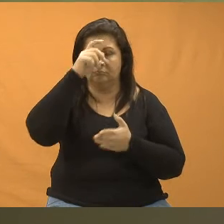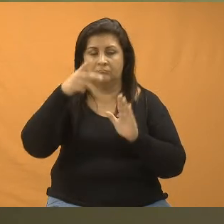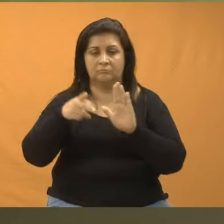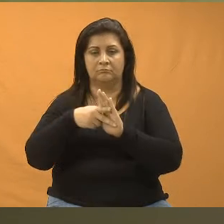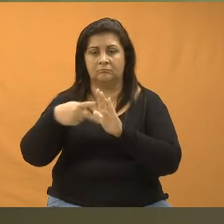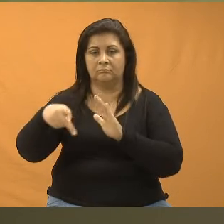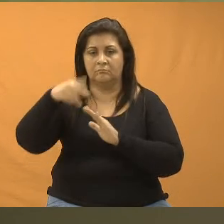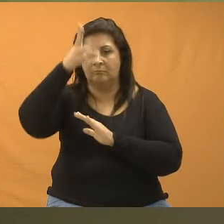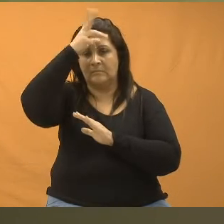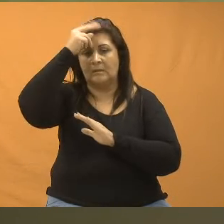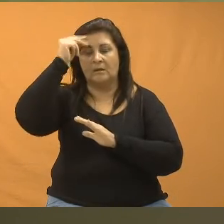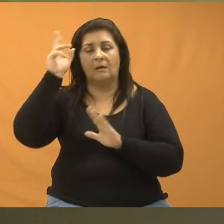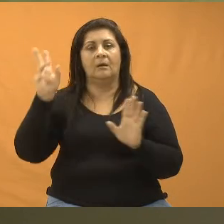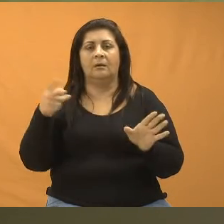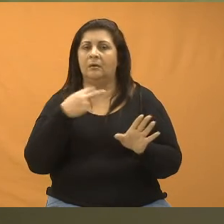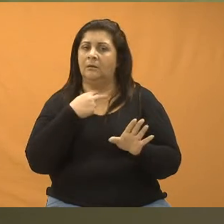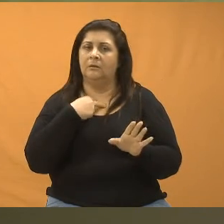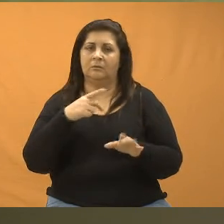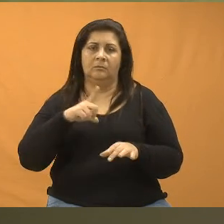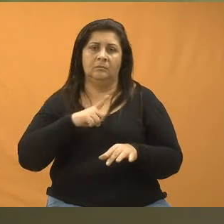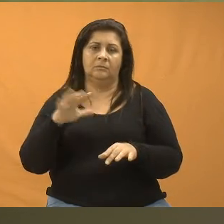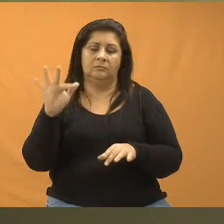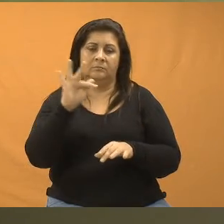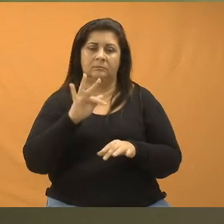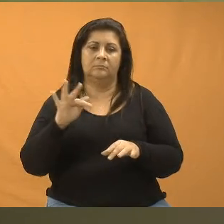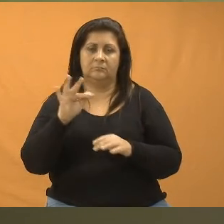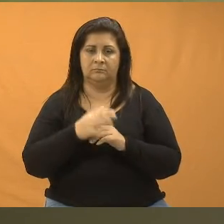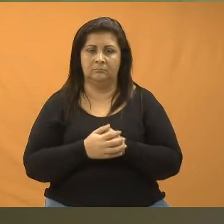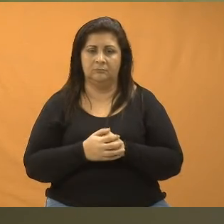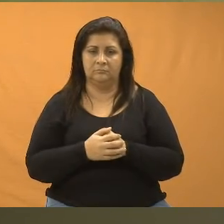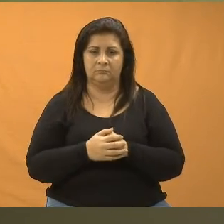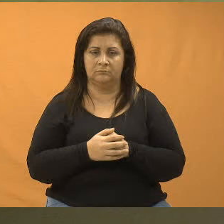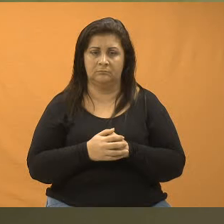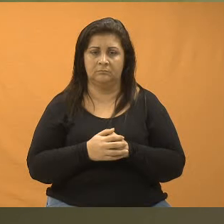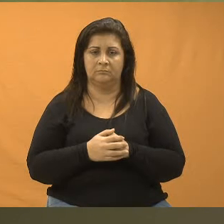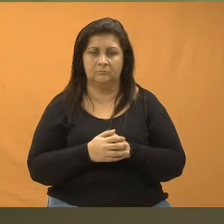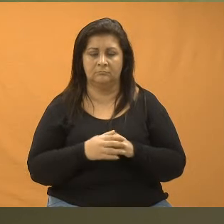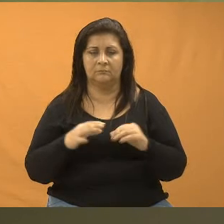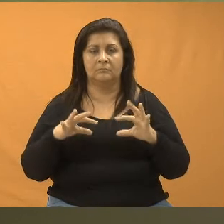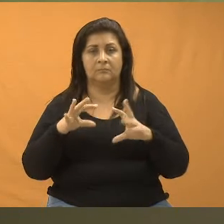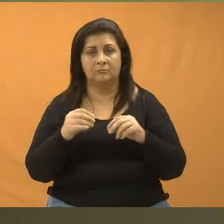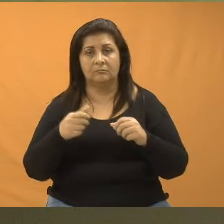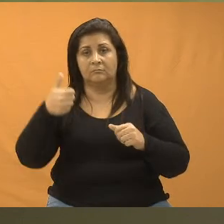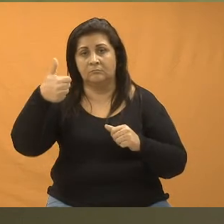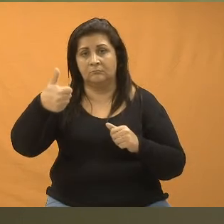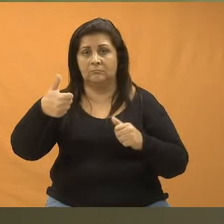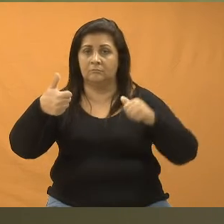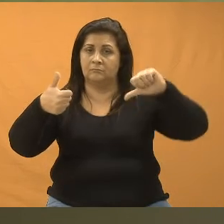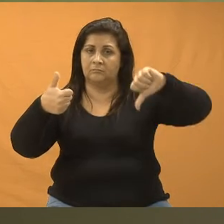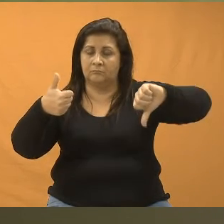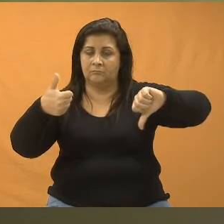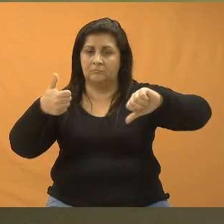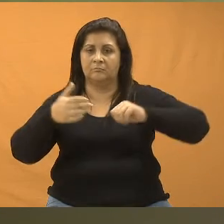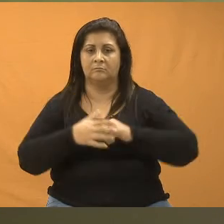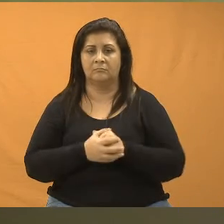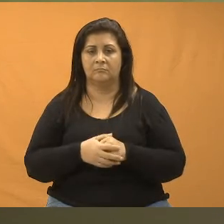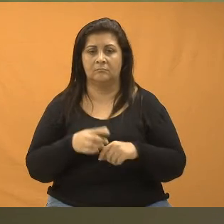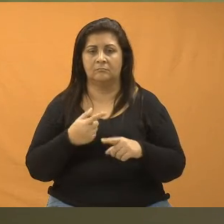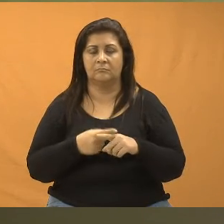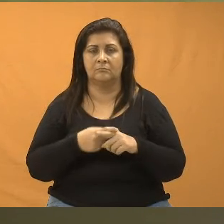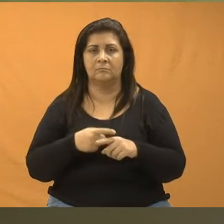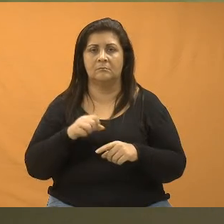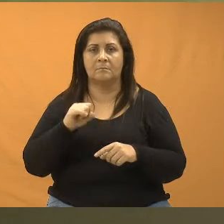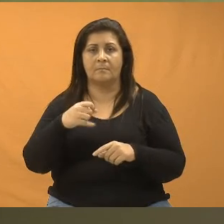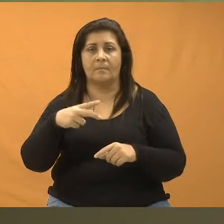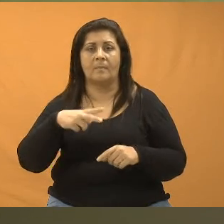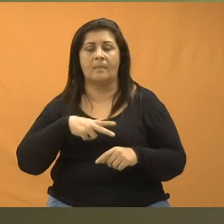você fecha essa porta esse exemplo que você está dando. Então, tudo tem seus prós e seus contras, porque a exploração privada